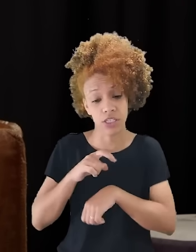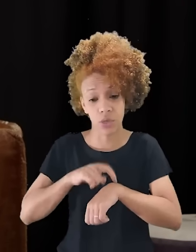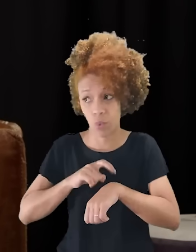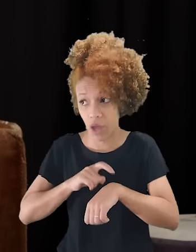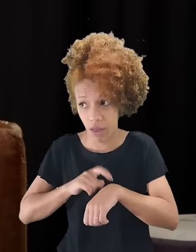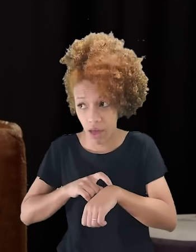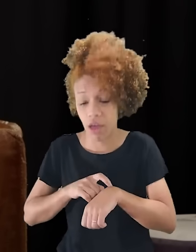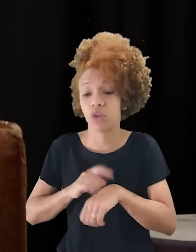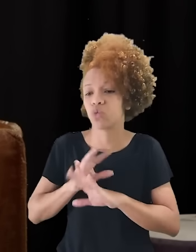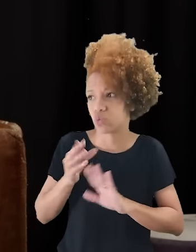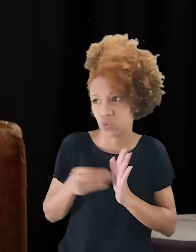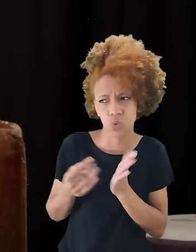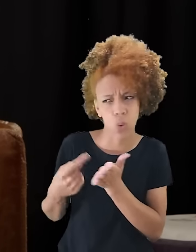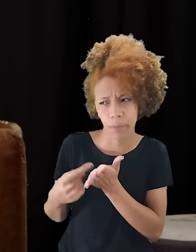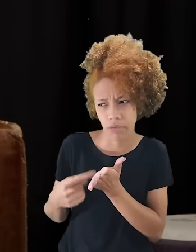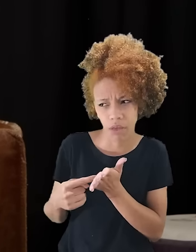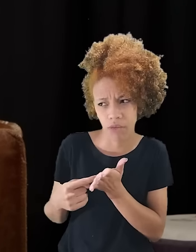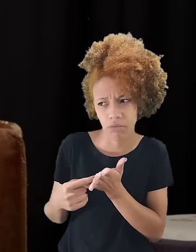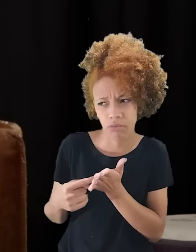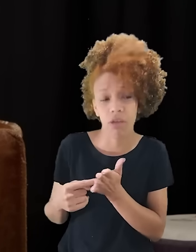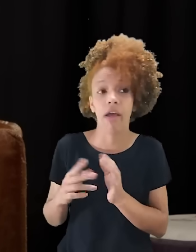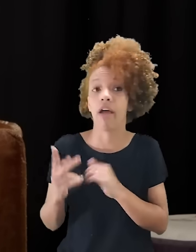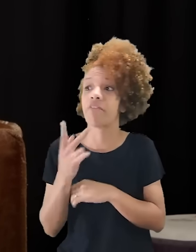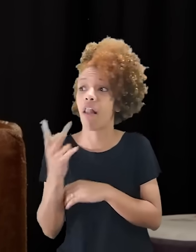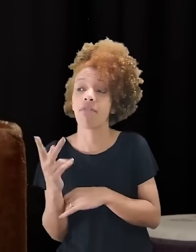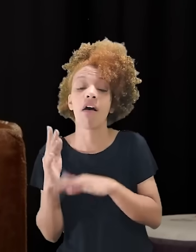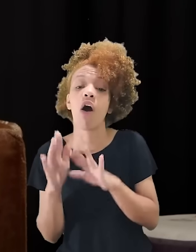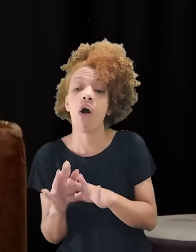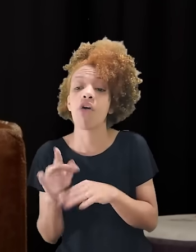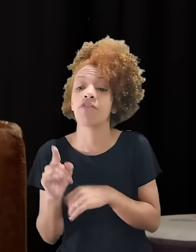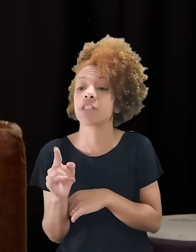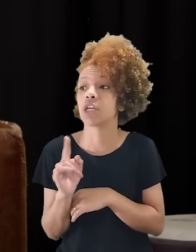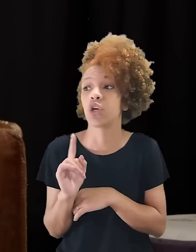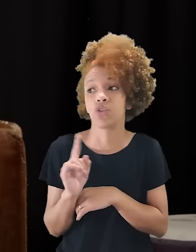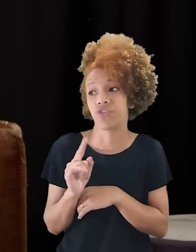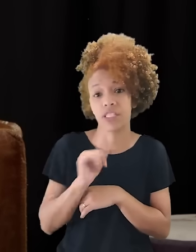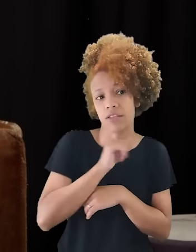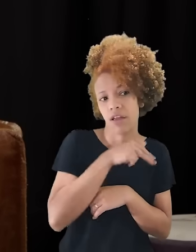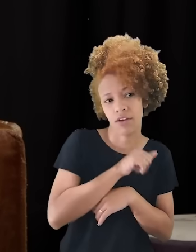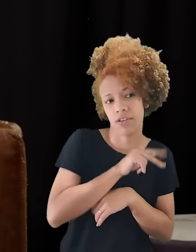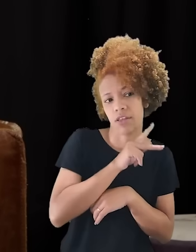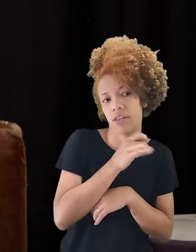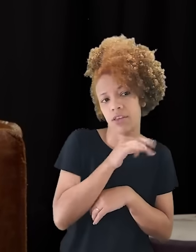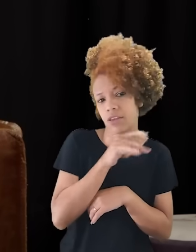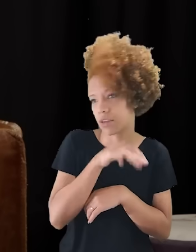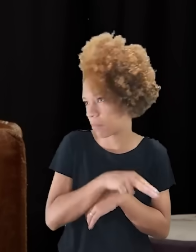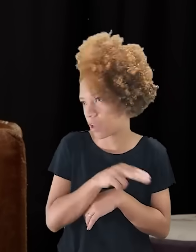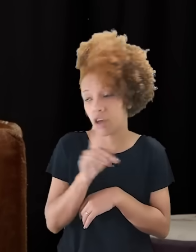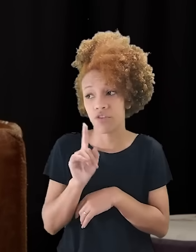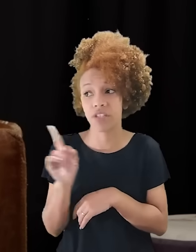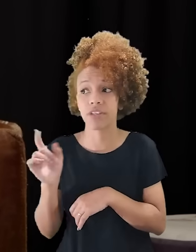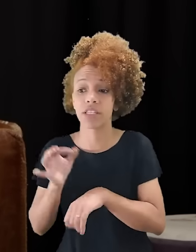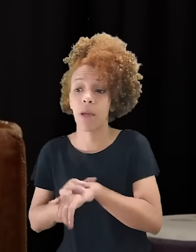determinada hora e tudo entende aí falava assim aí você não vai ser Dana rickman você vai ser do